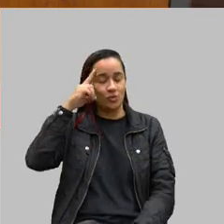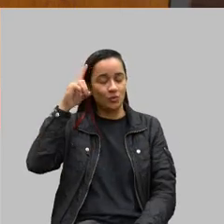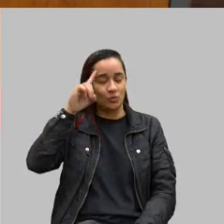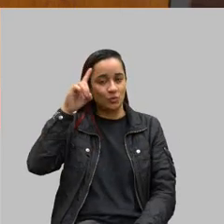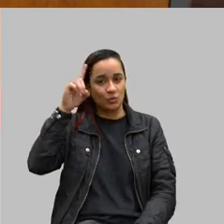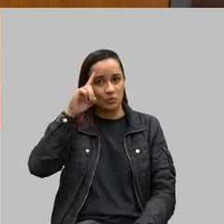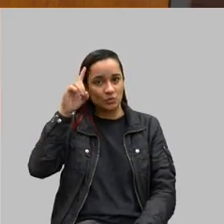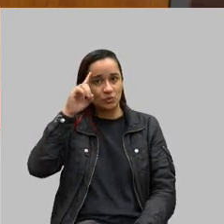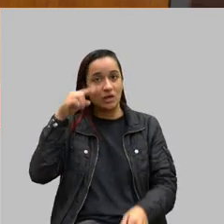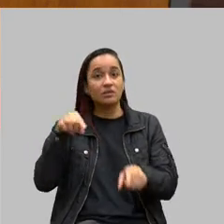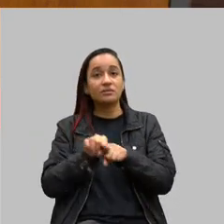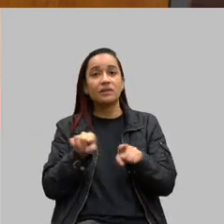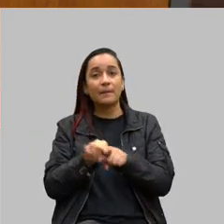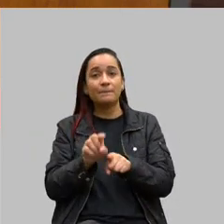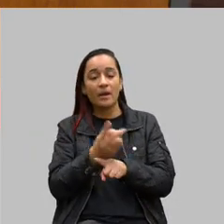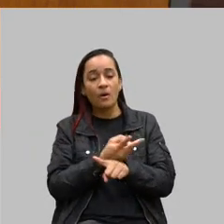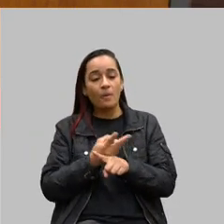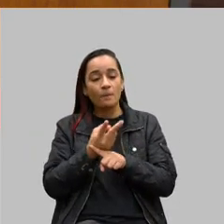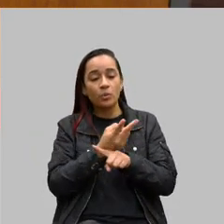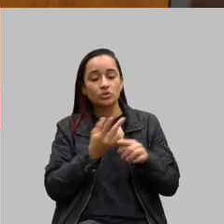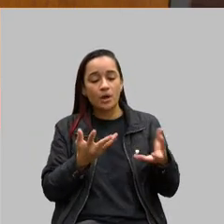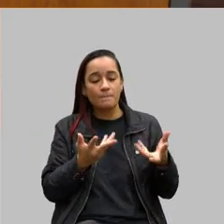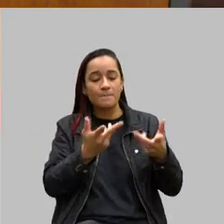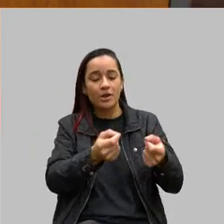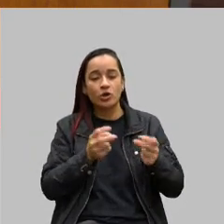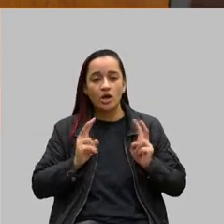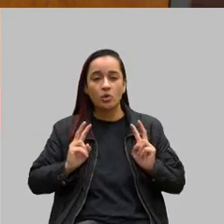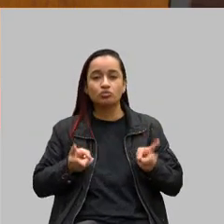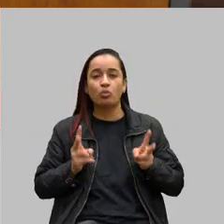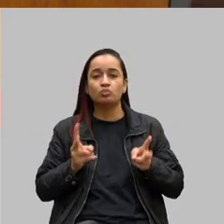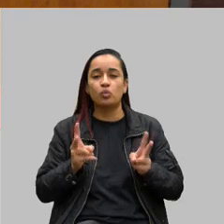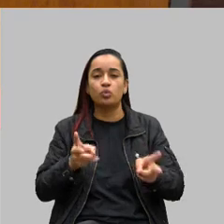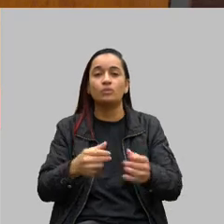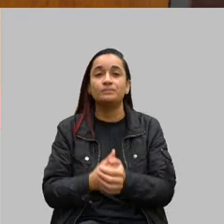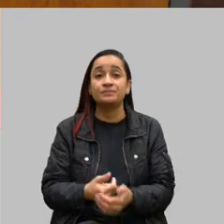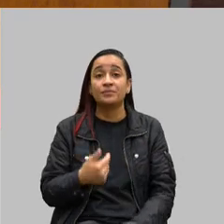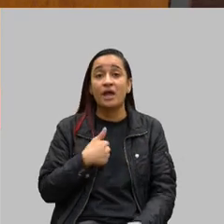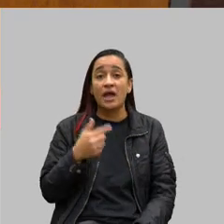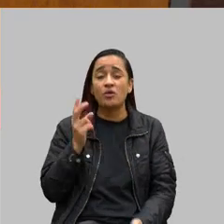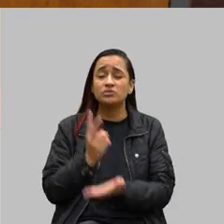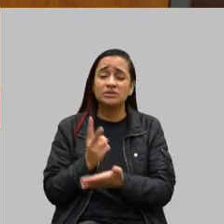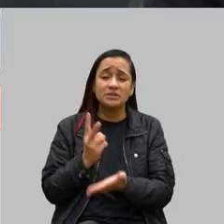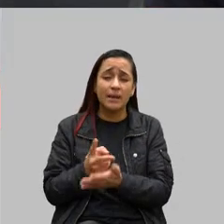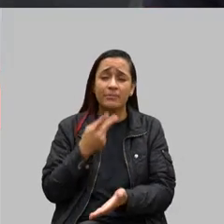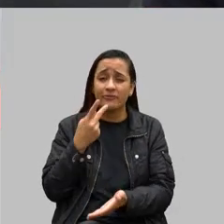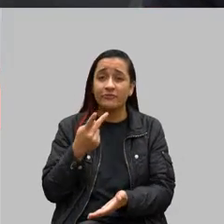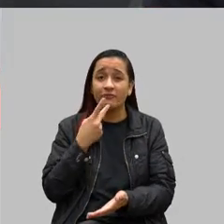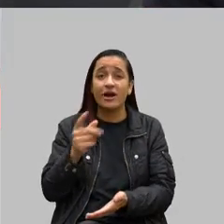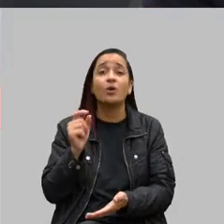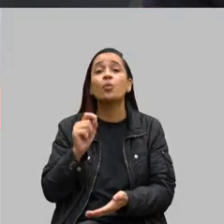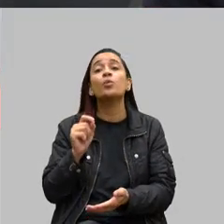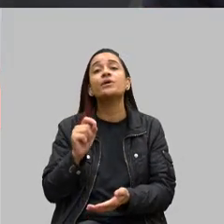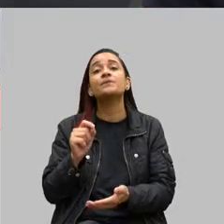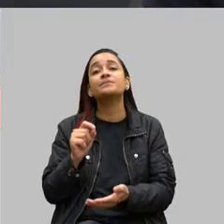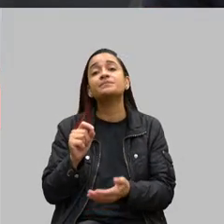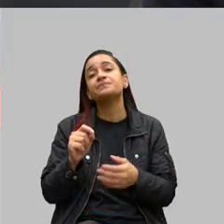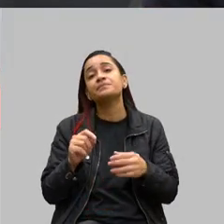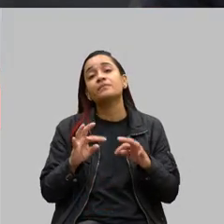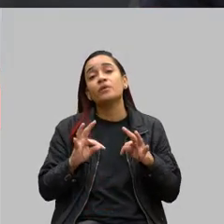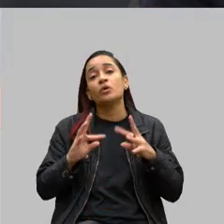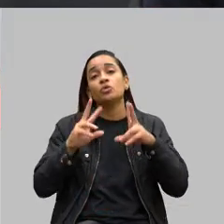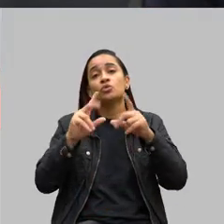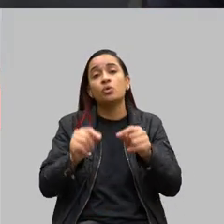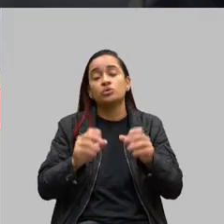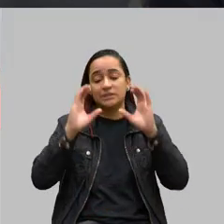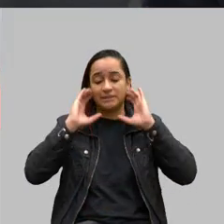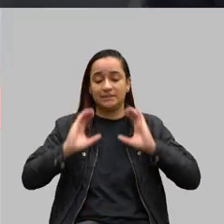uma busca por melhorias constante Eu falo sempre por onde ando que toda todo cidadão